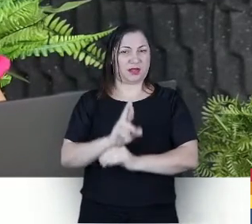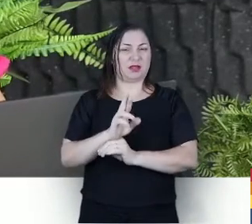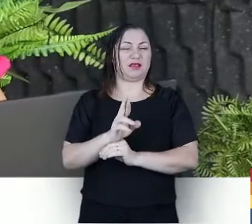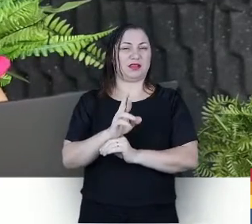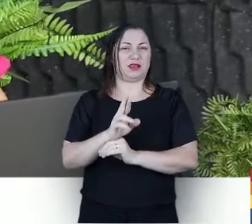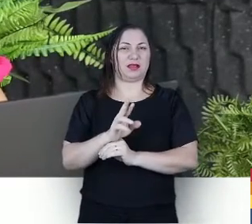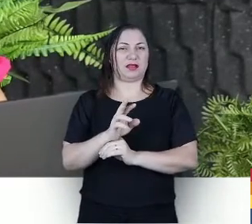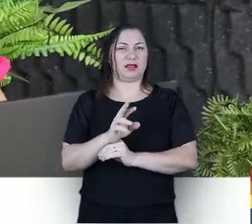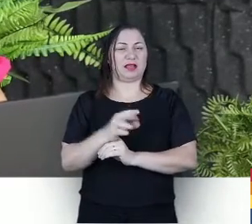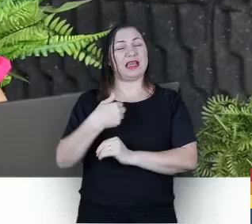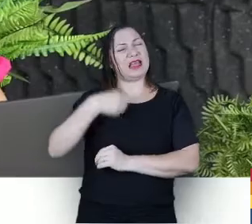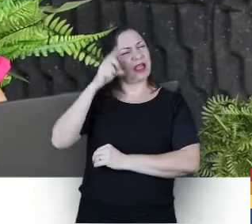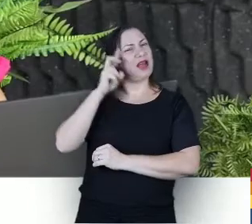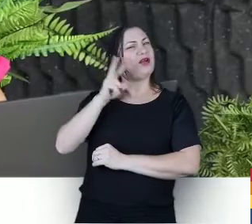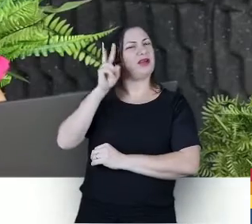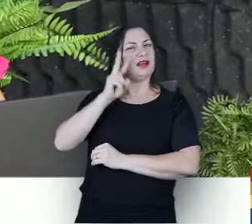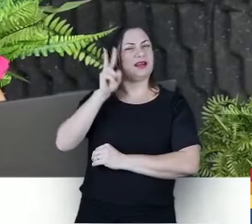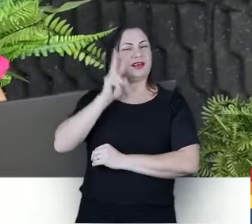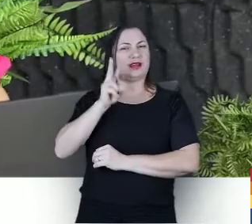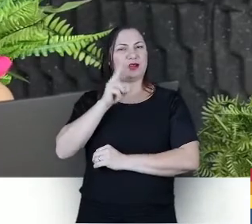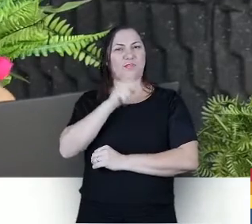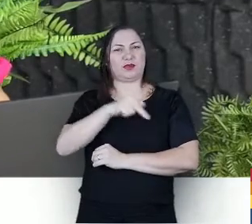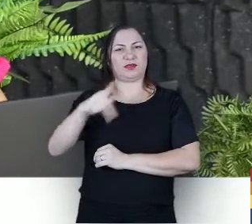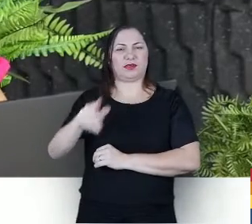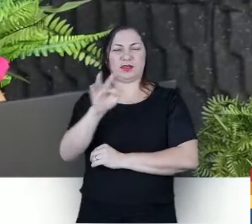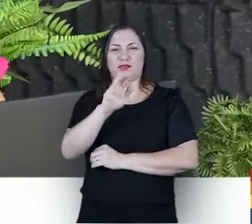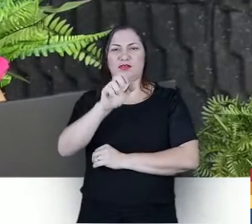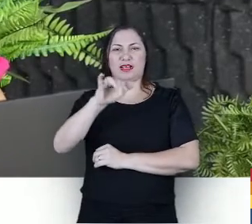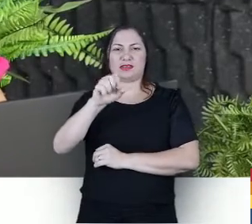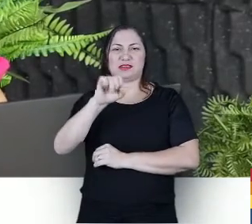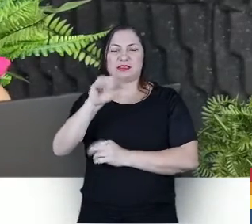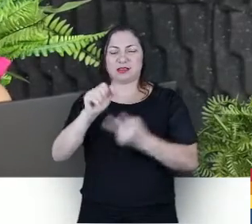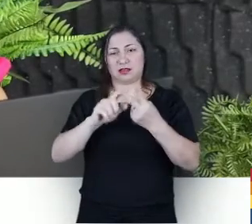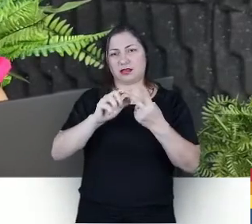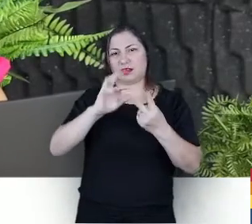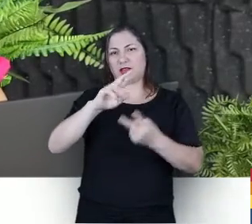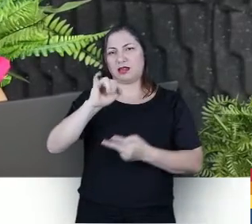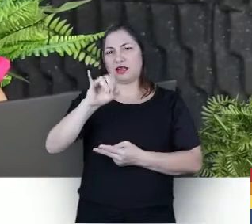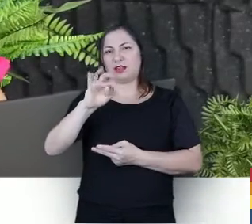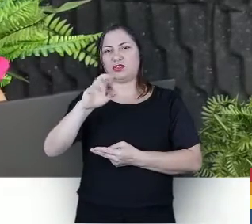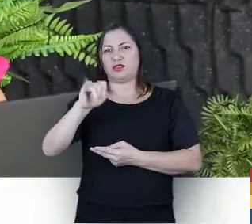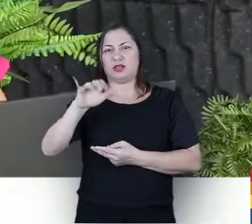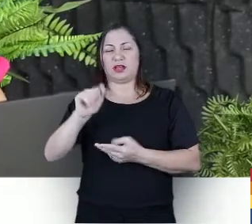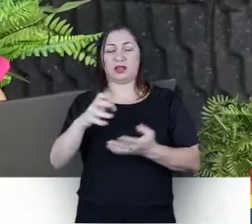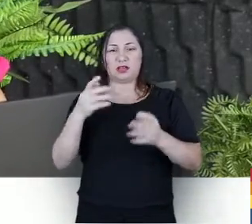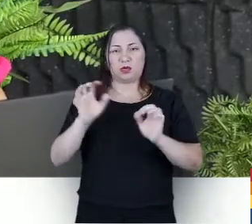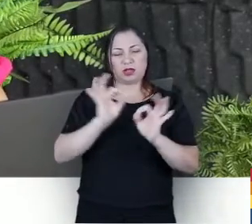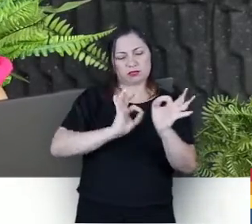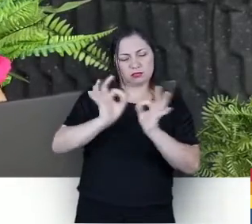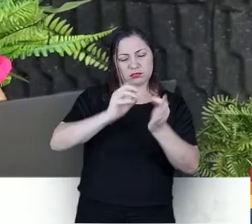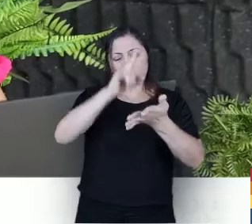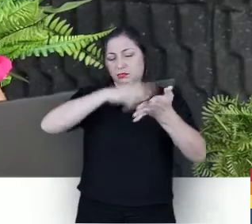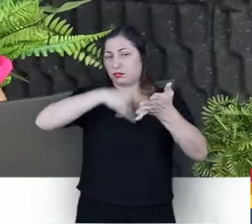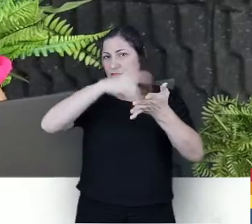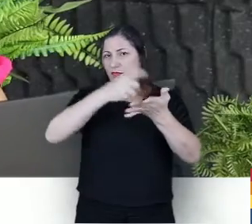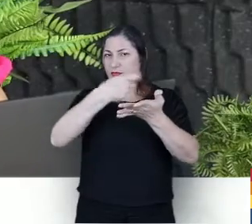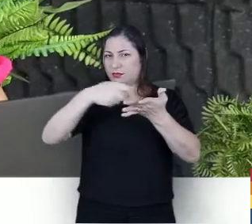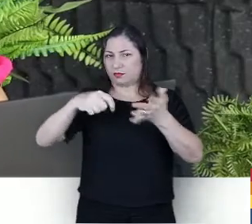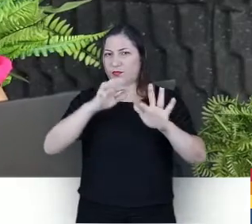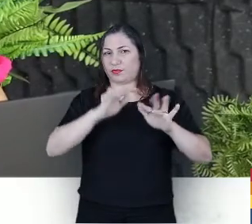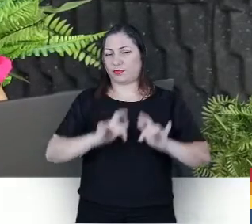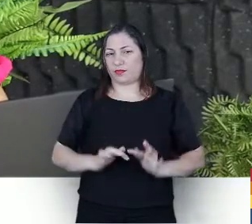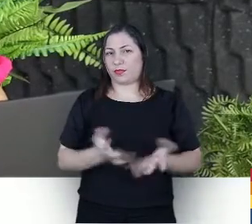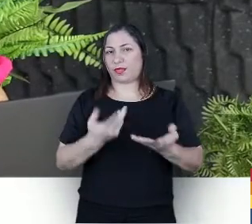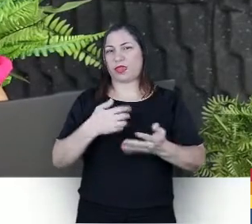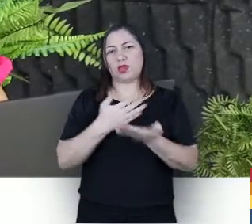da transdisciplinaridade, né, a preocupação com vocês. A professora de arte, inclusive, tem um projeto que representa